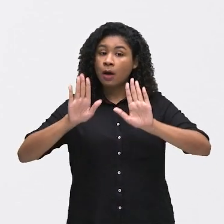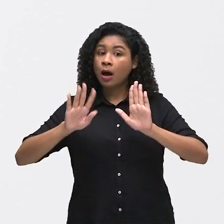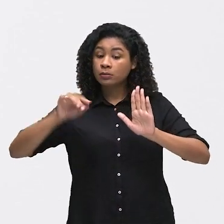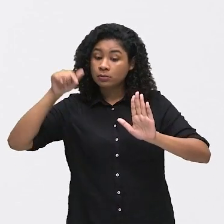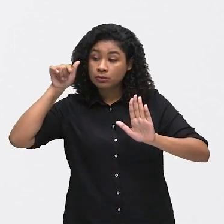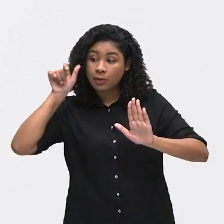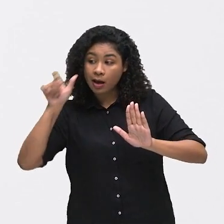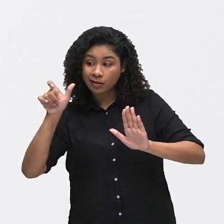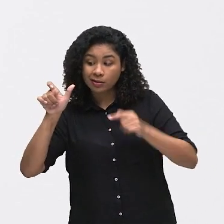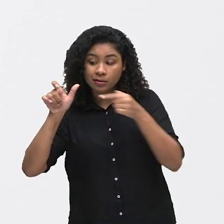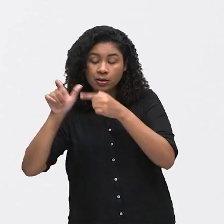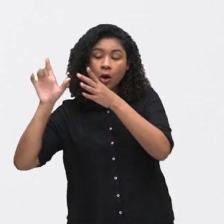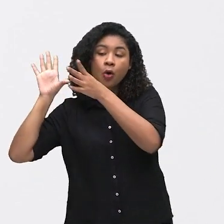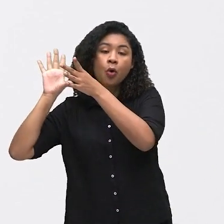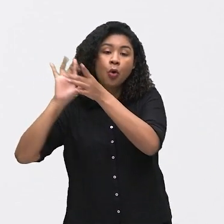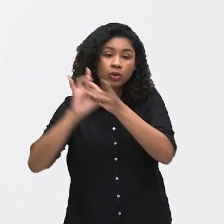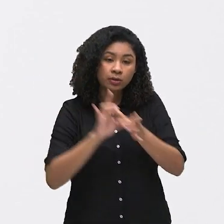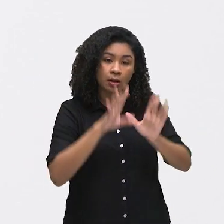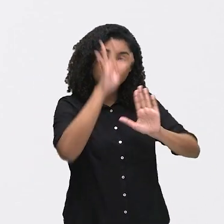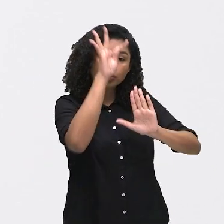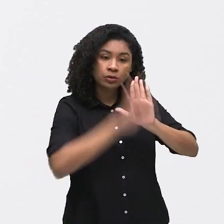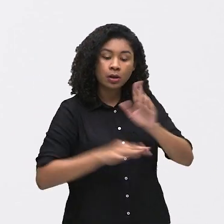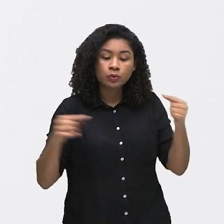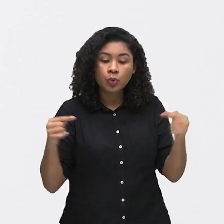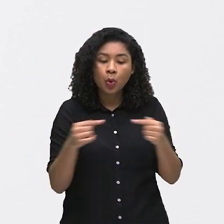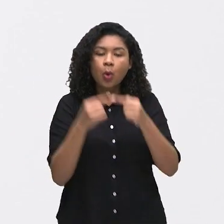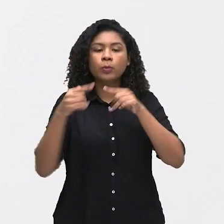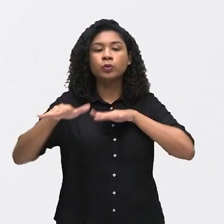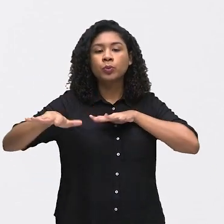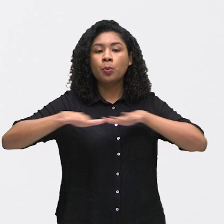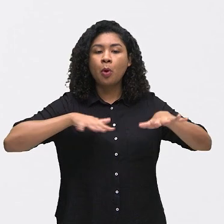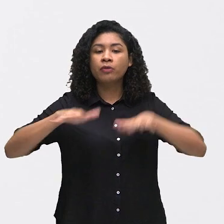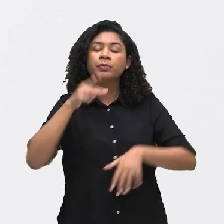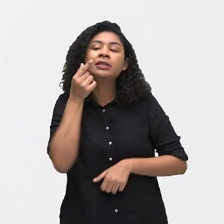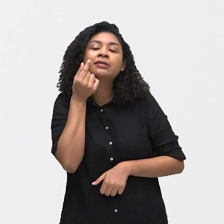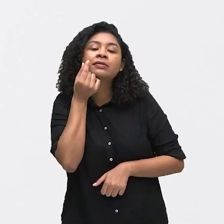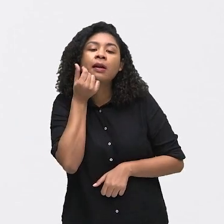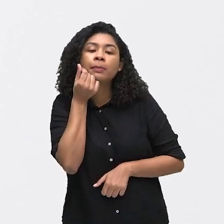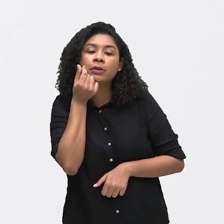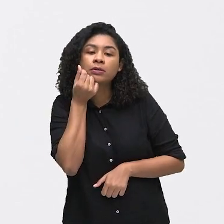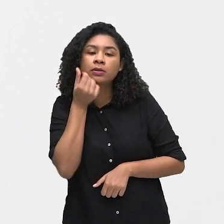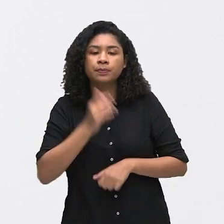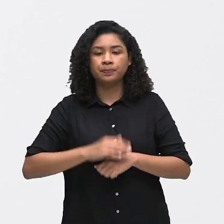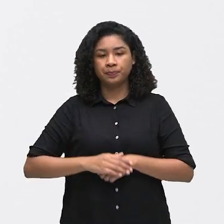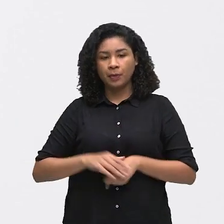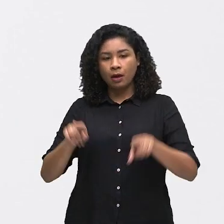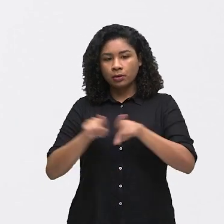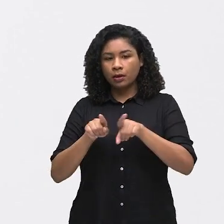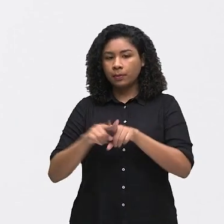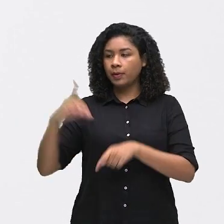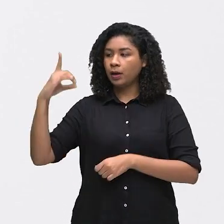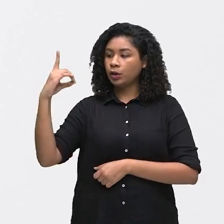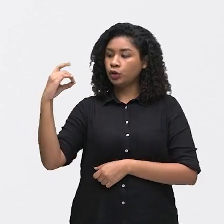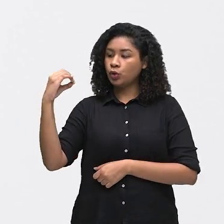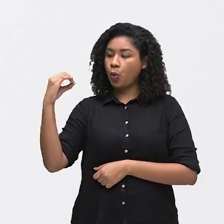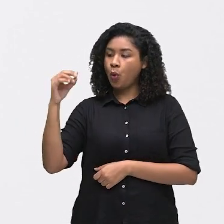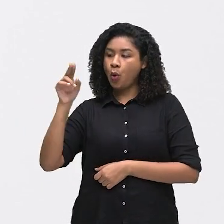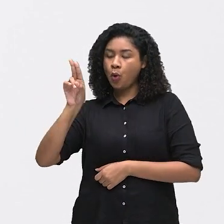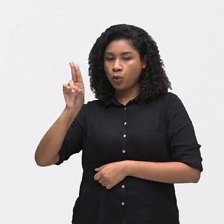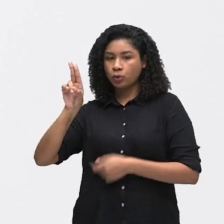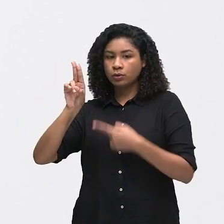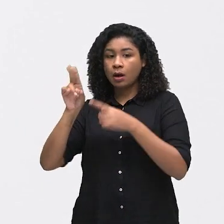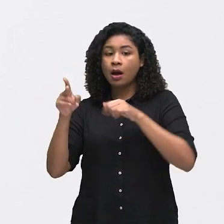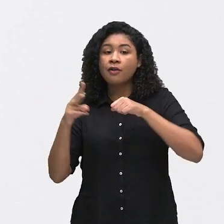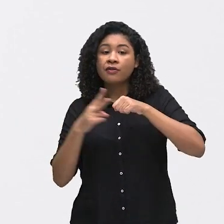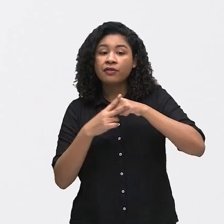o lápis em torno da mão. E dou, corro no presente, o verbo dar, né? E dou, eu dou, tu dás,